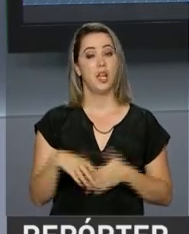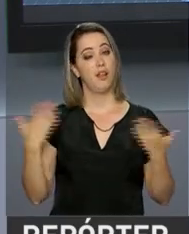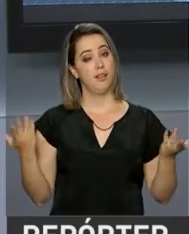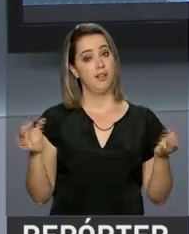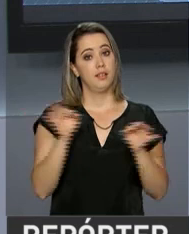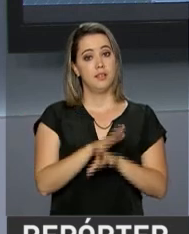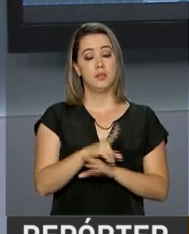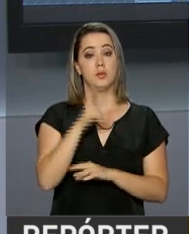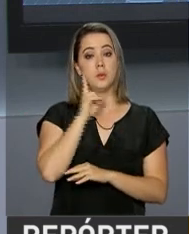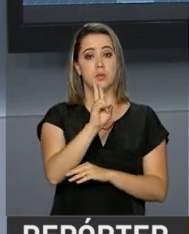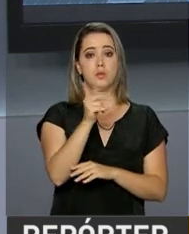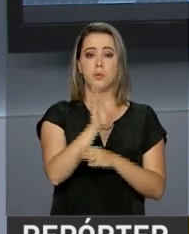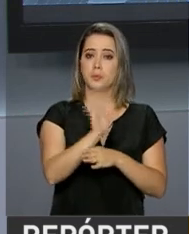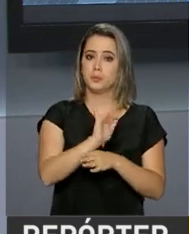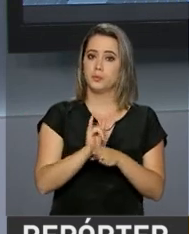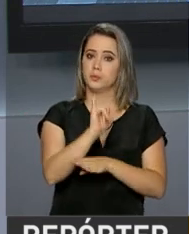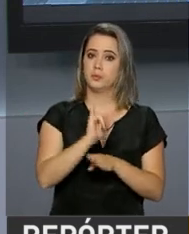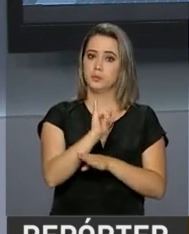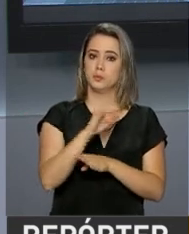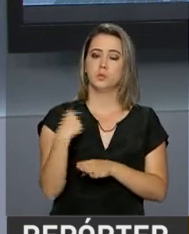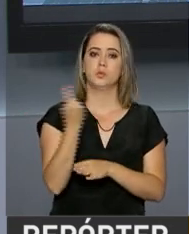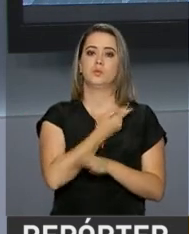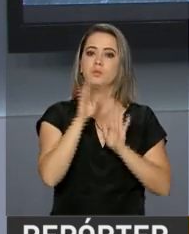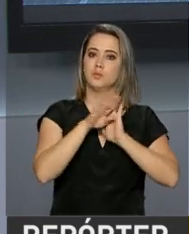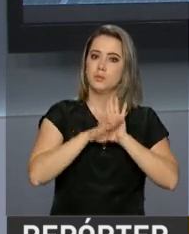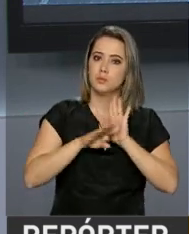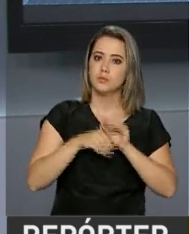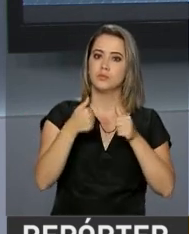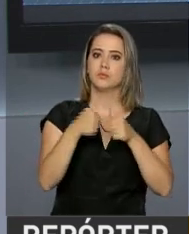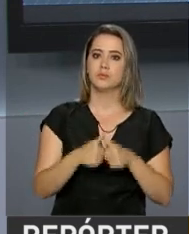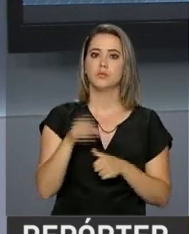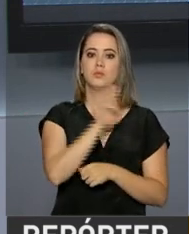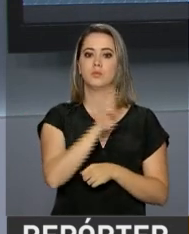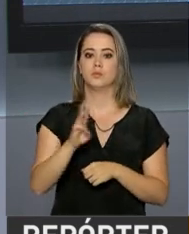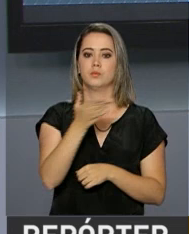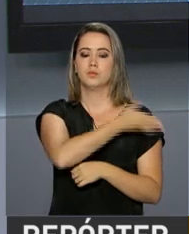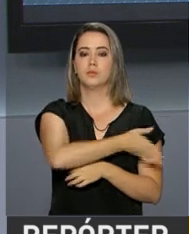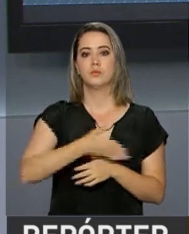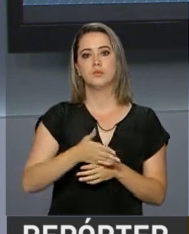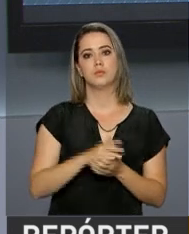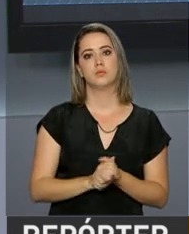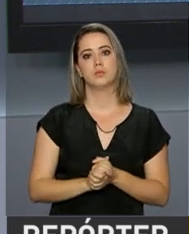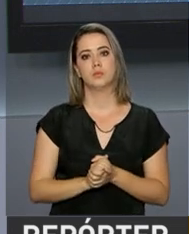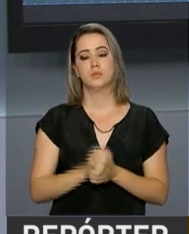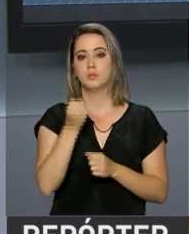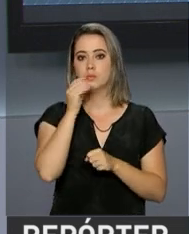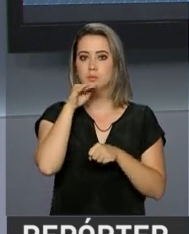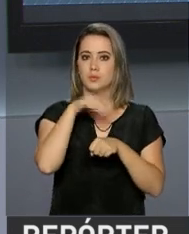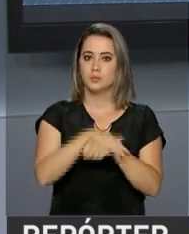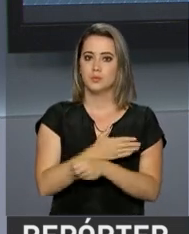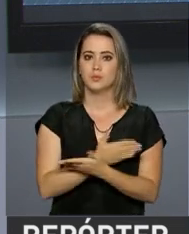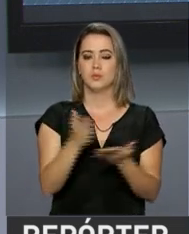aqui. Você pode rever as reportagens no YouTube. Toda a programação também está em nossa página na internet.